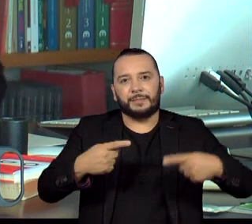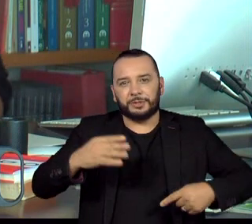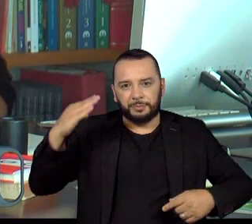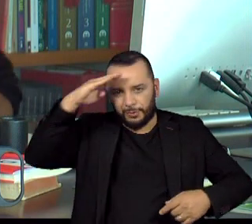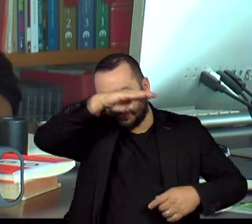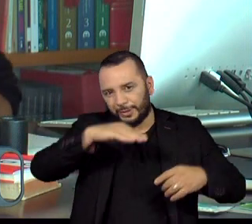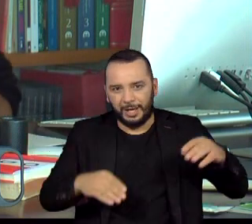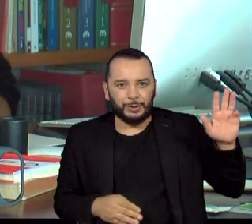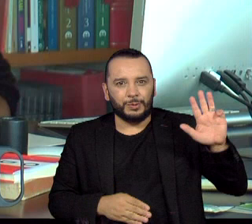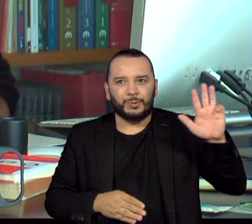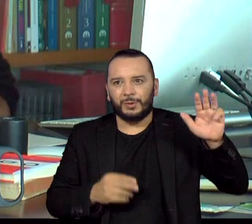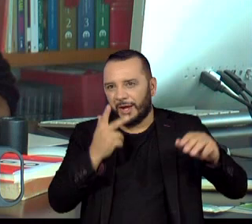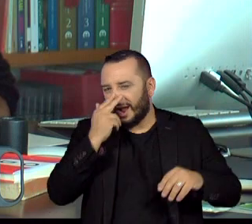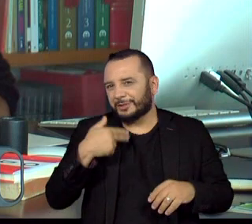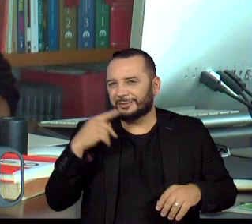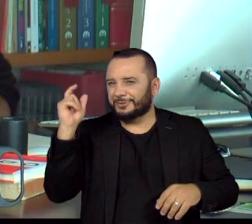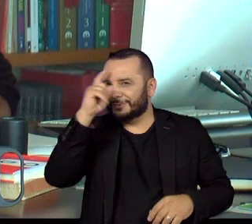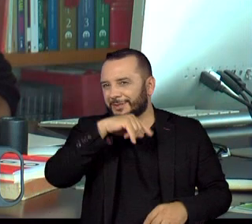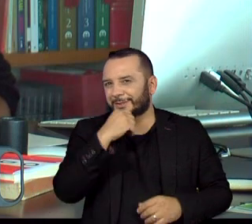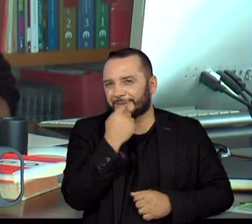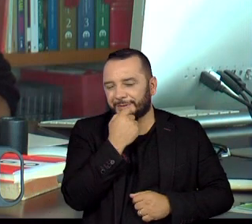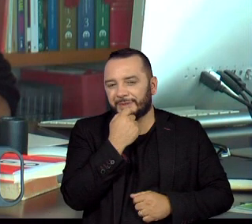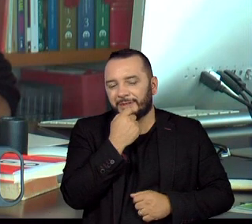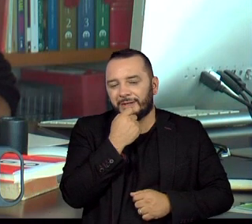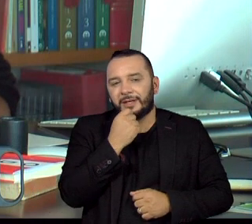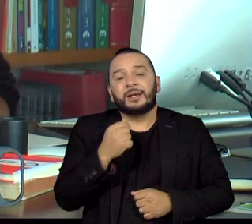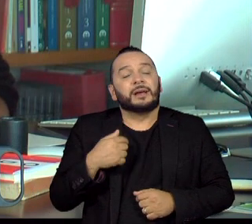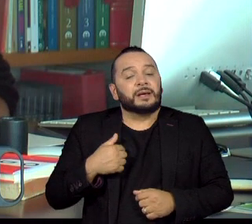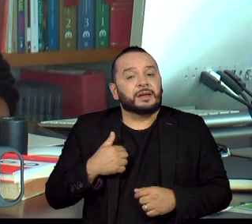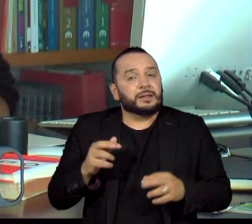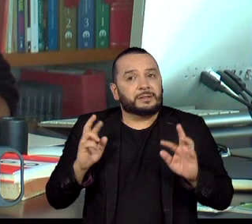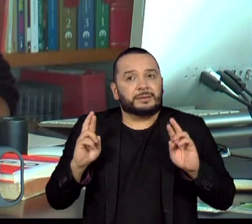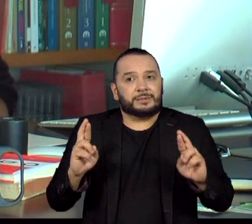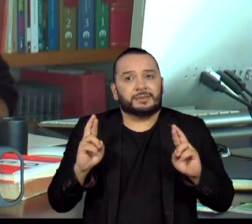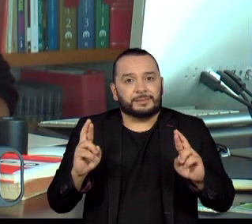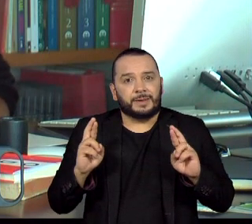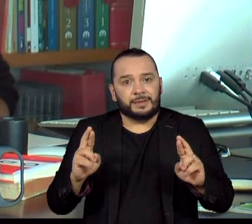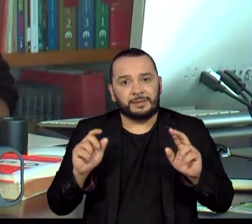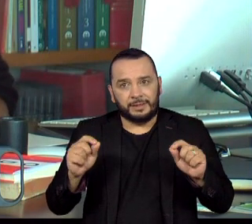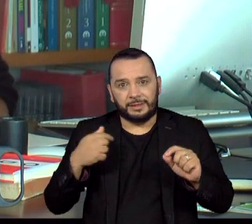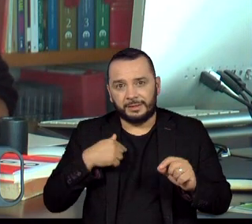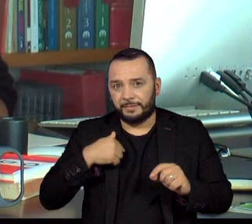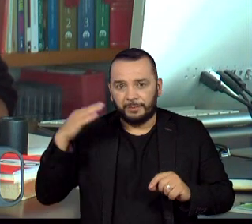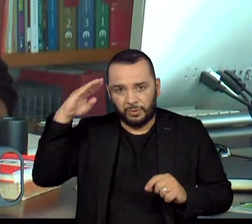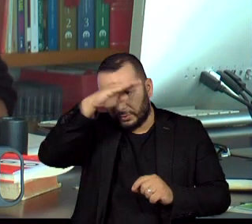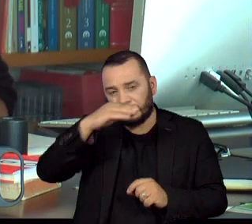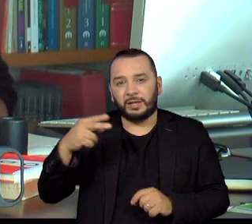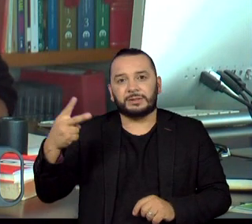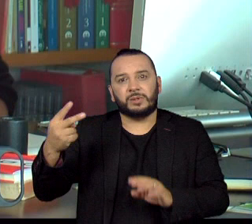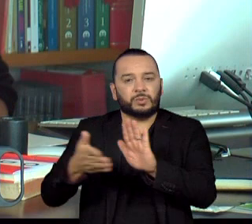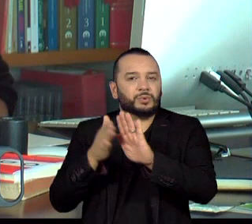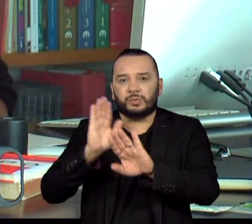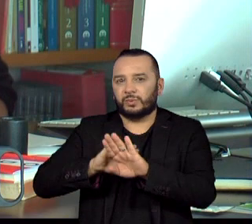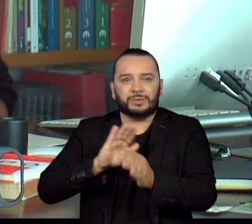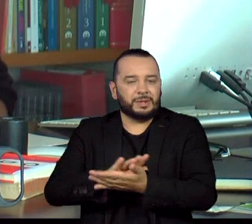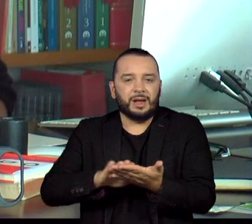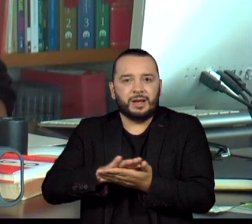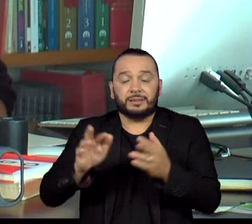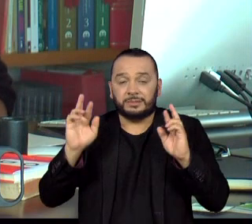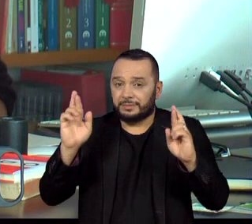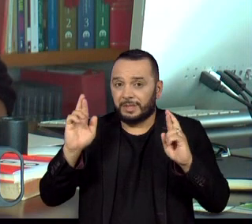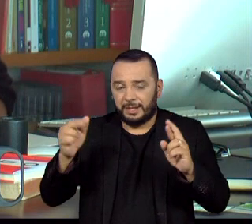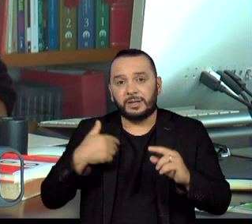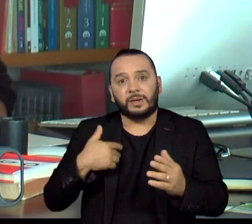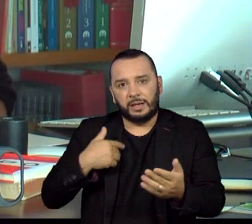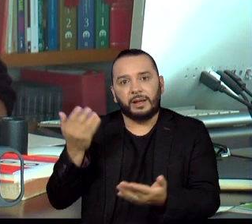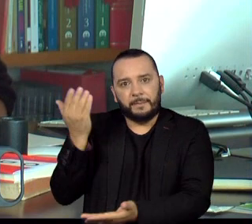espero, mais uma vez, que o Bolsonaro não chegue no segundo turno. Eu gostaria que ele fosse